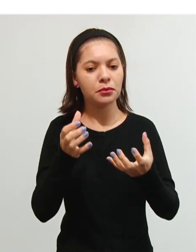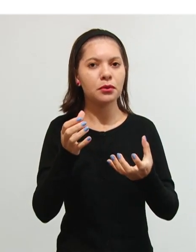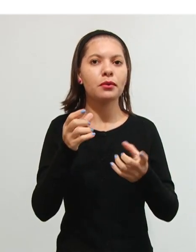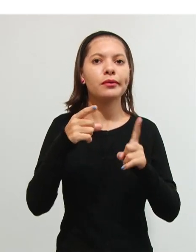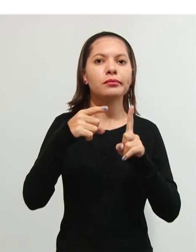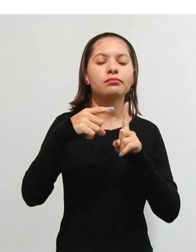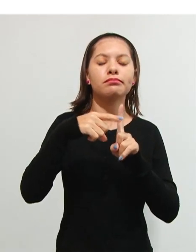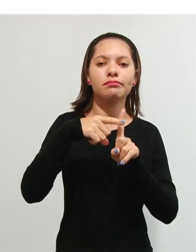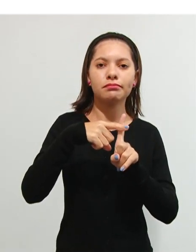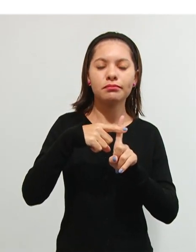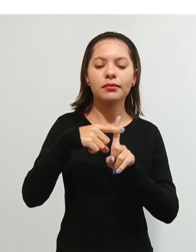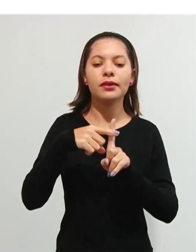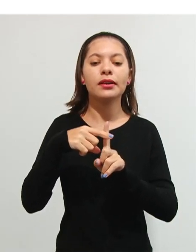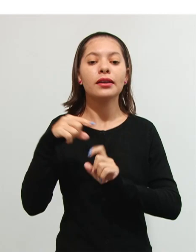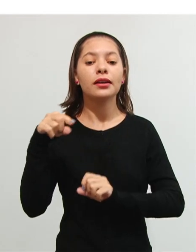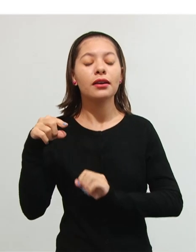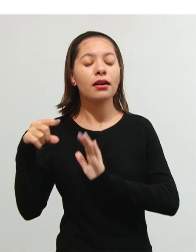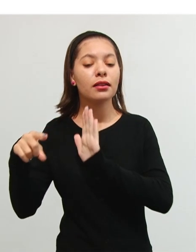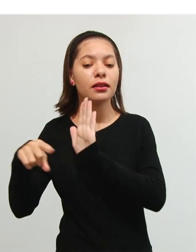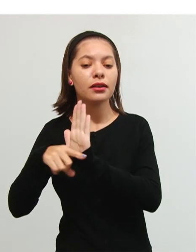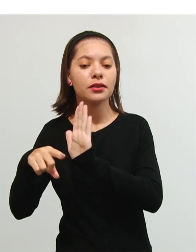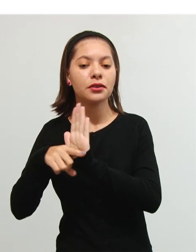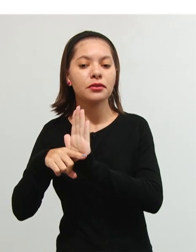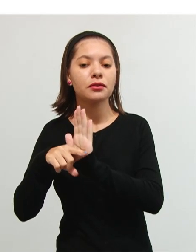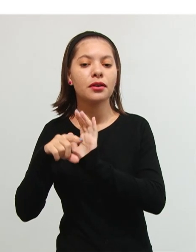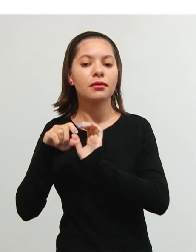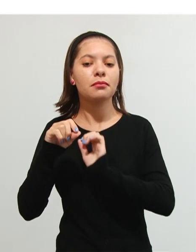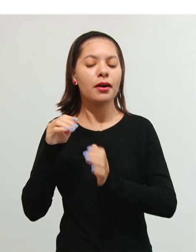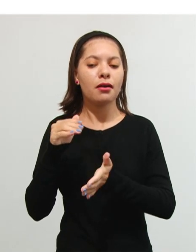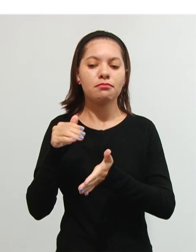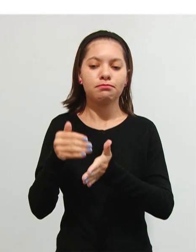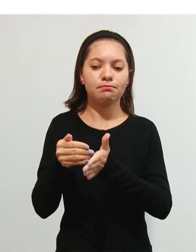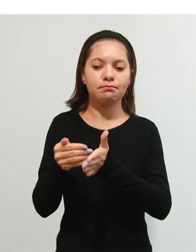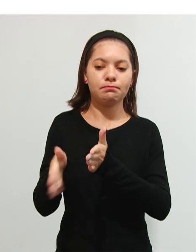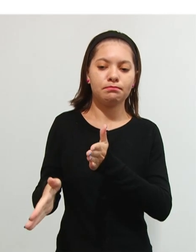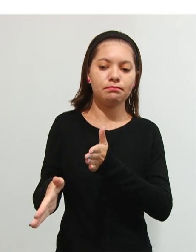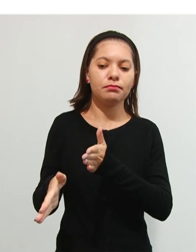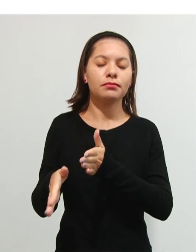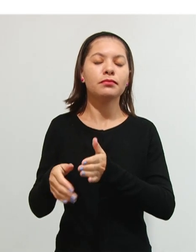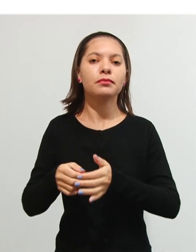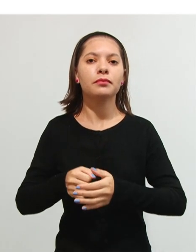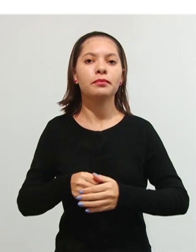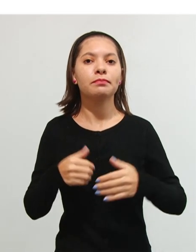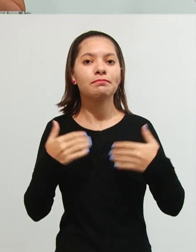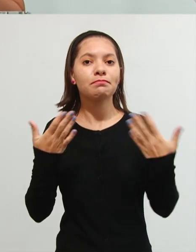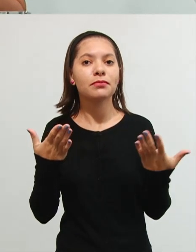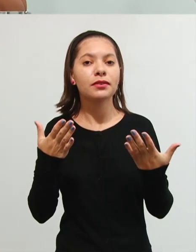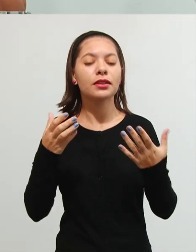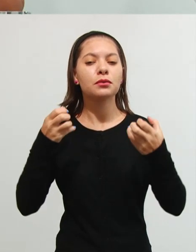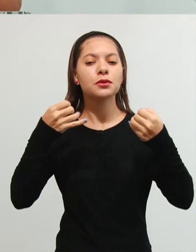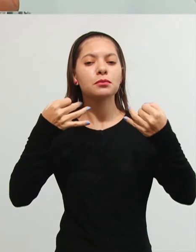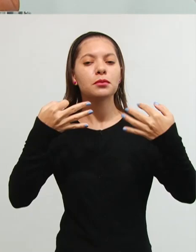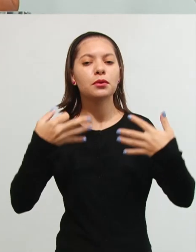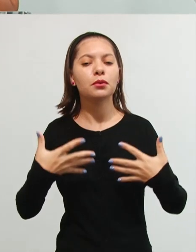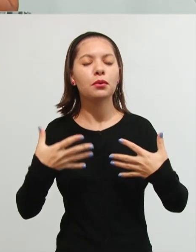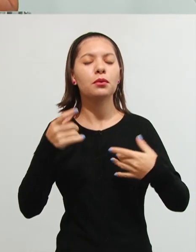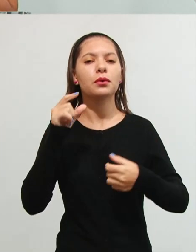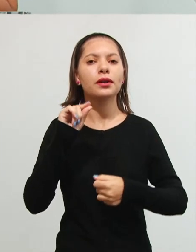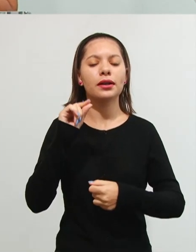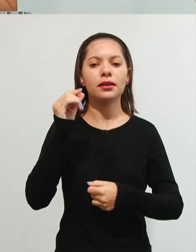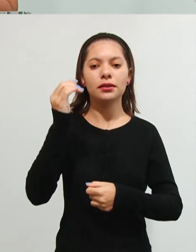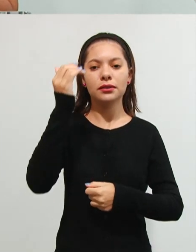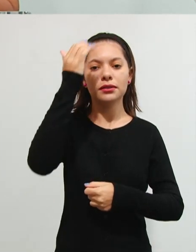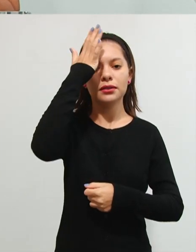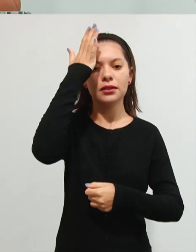para diminuir e a negativa seria para extinguir. Então, de acordo com Frederick Skinner, o que na verdade ele